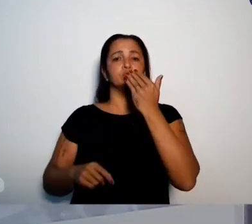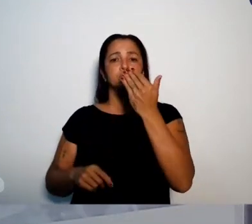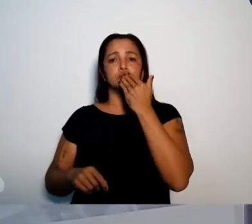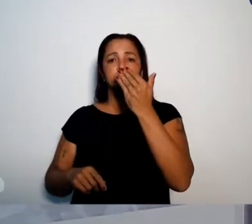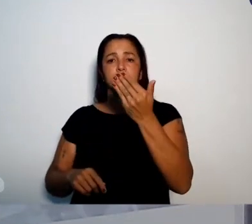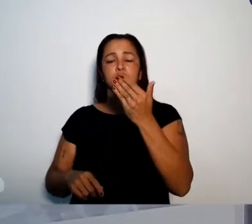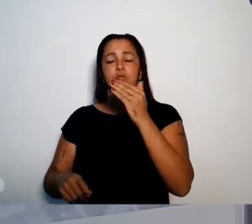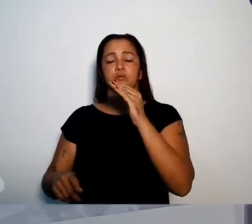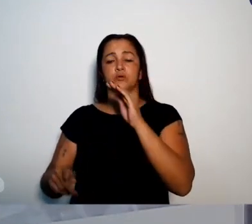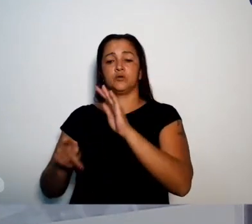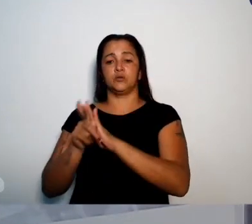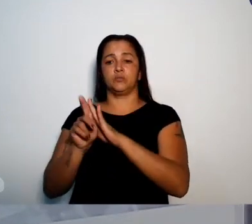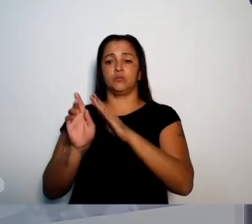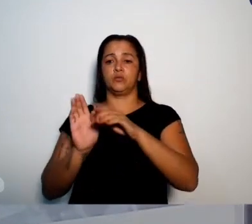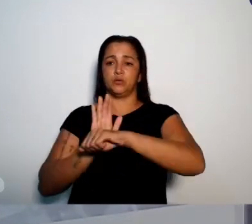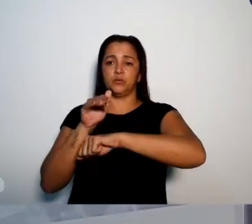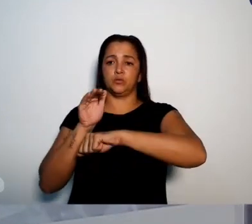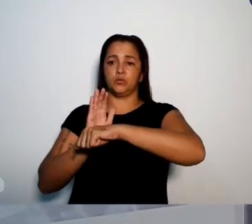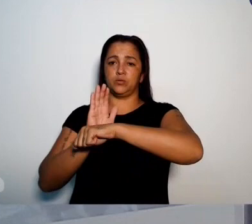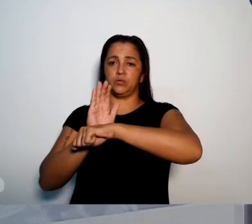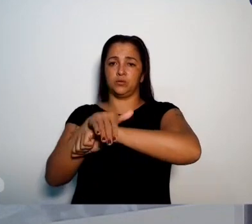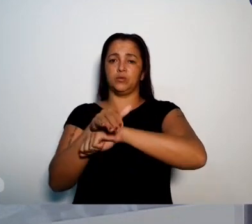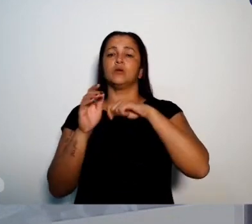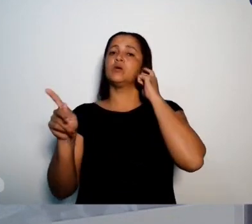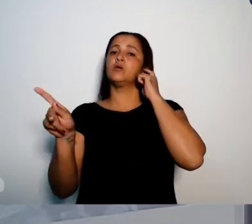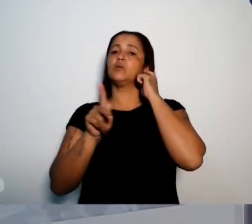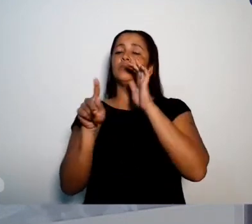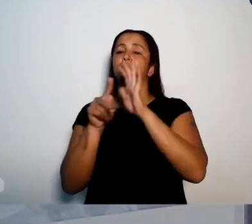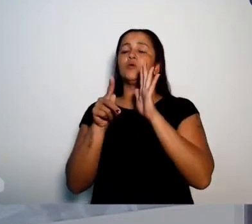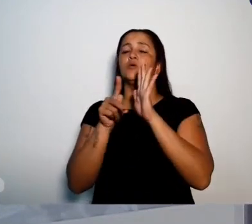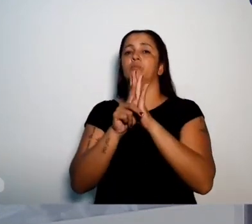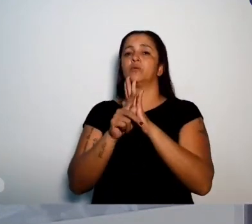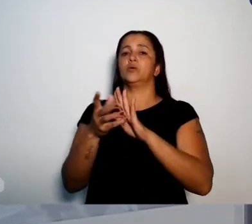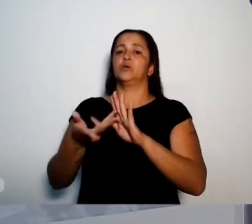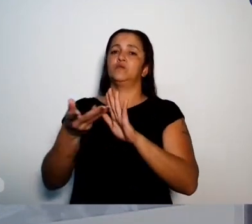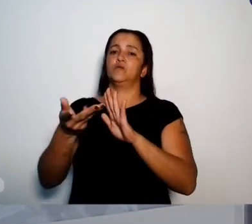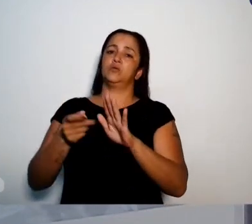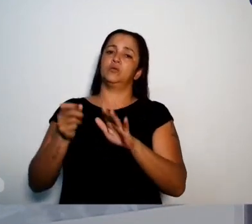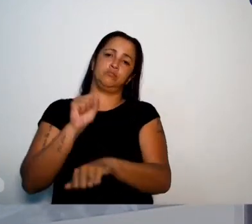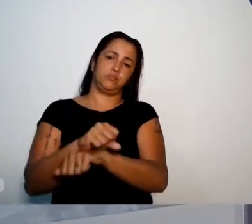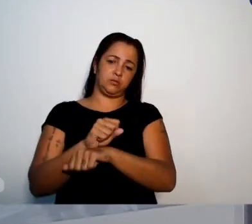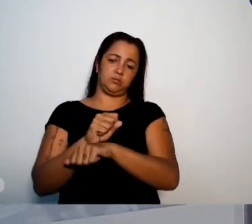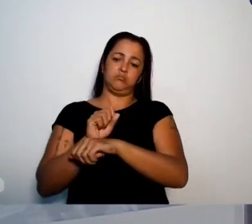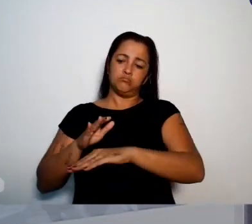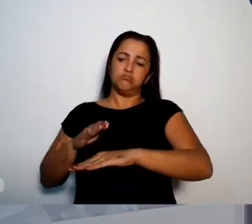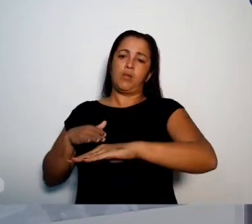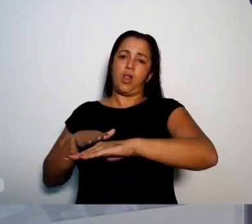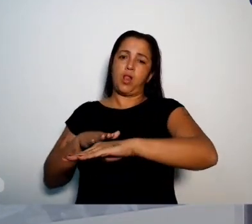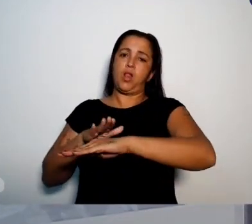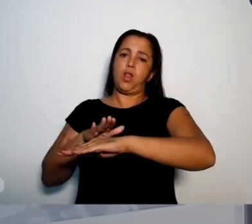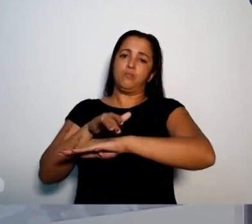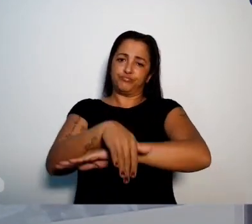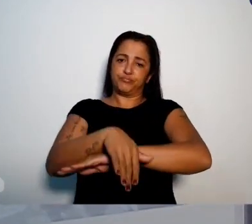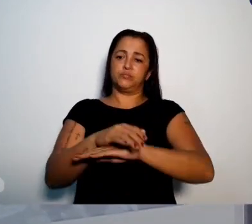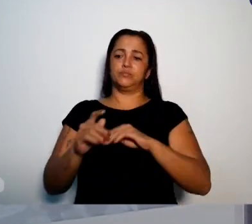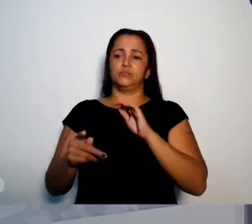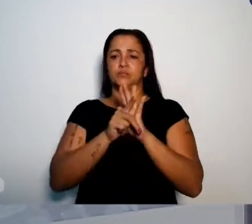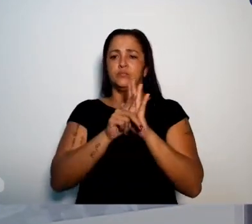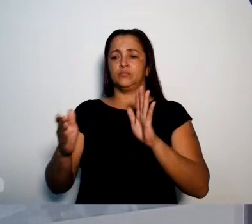de velocidade. Vocês podem ver que é bastante pedido de redutor de velocidade na nossa cidade. Então, nós pedimos